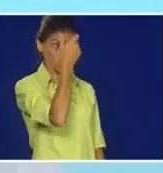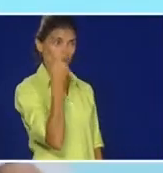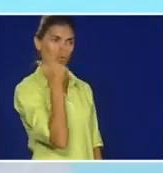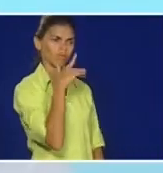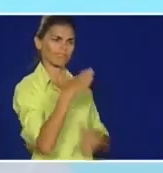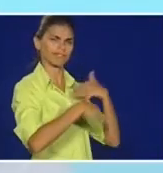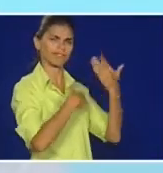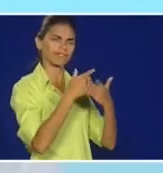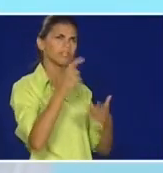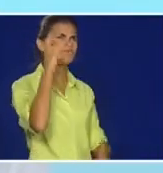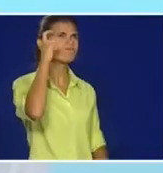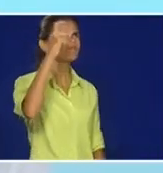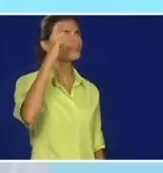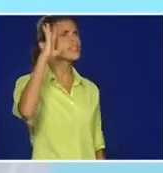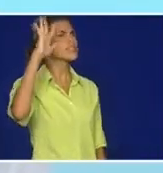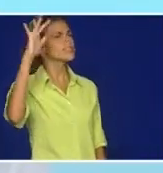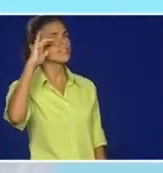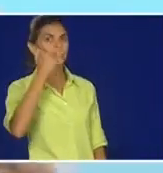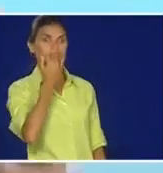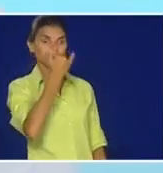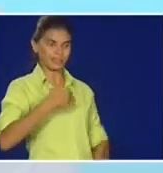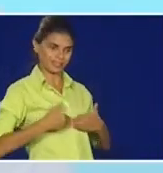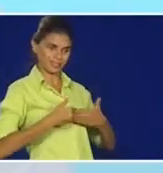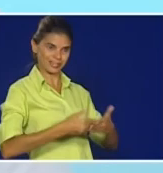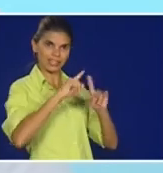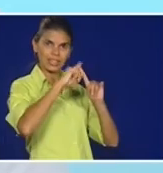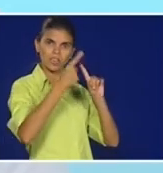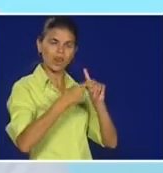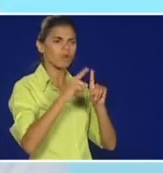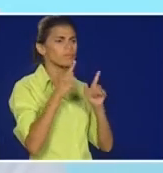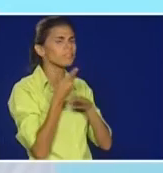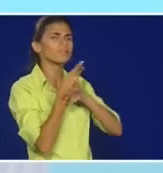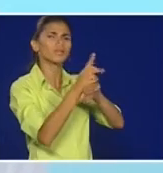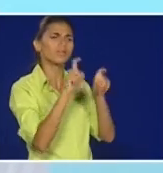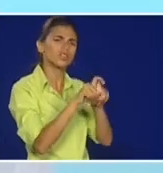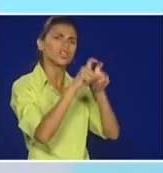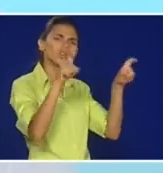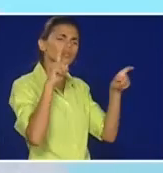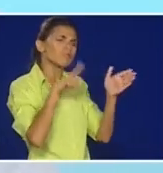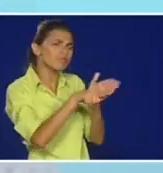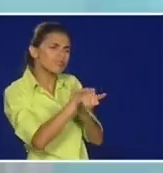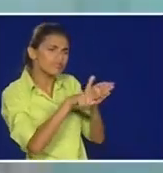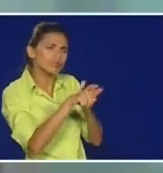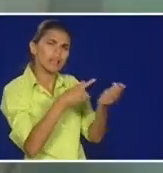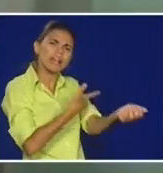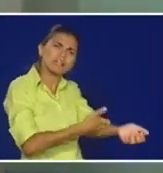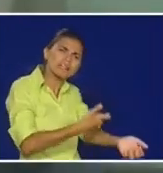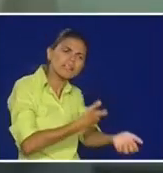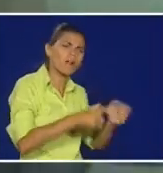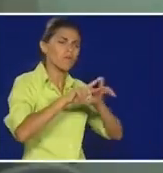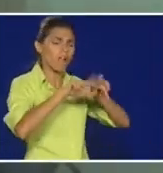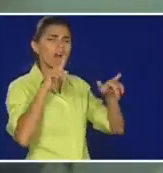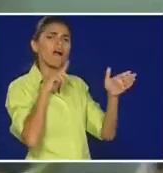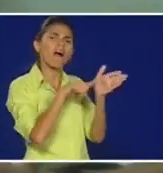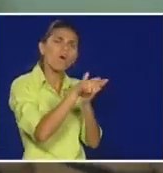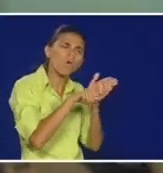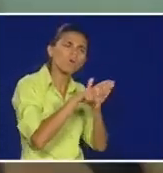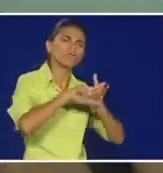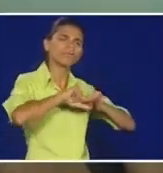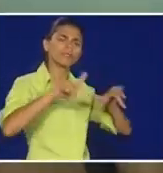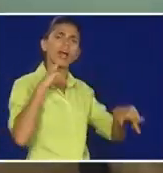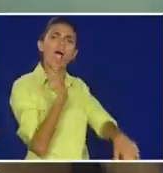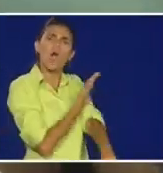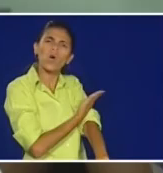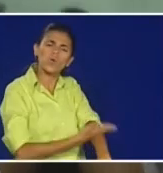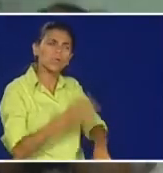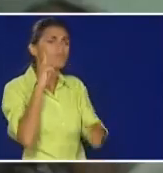a paciente, quando desejosa de engravidar, que ela procure o ginecologista previamente e ela realize alguns exames. Nessas consultas,